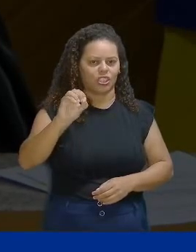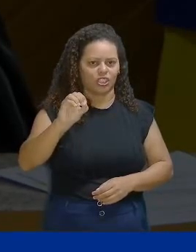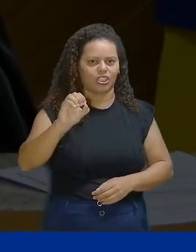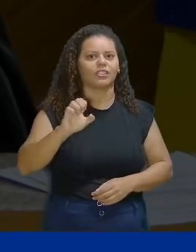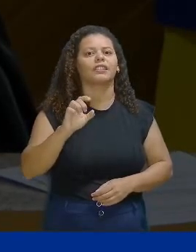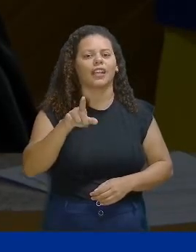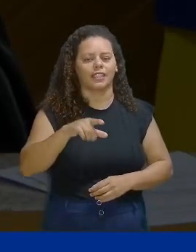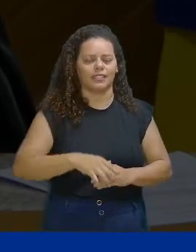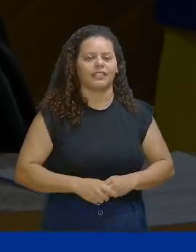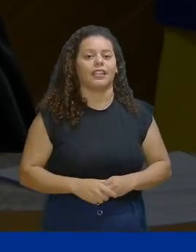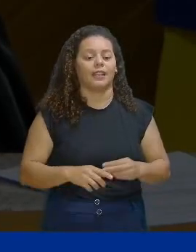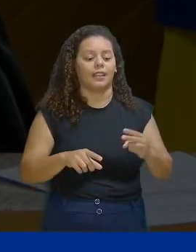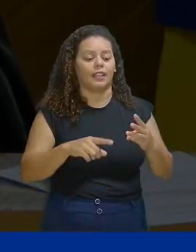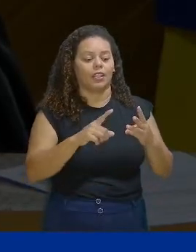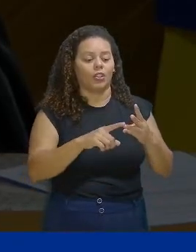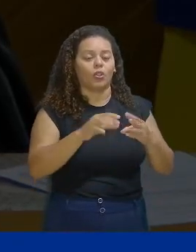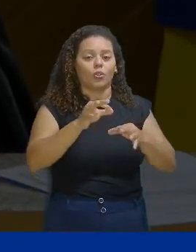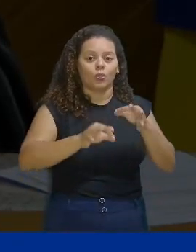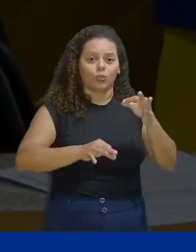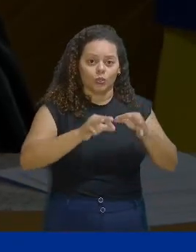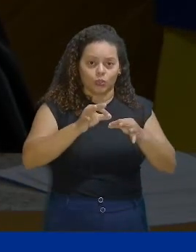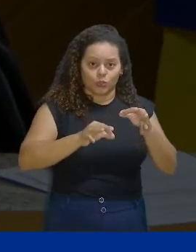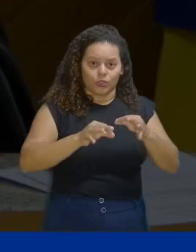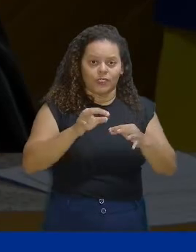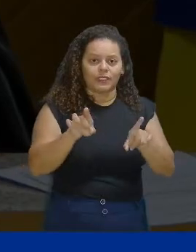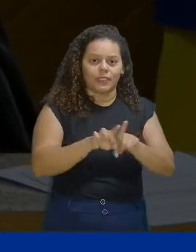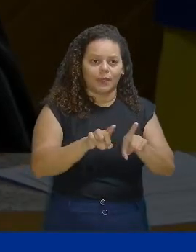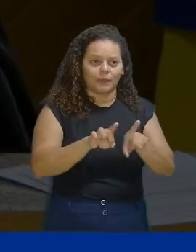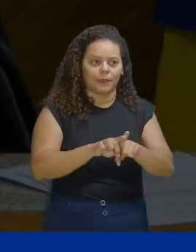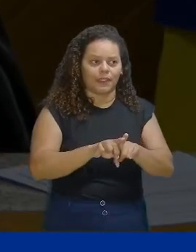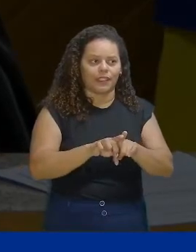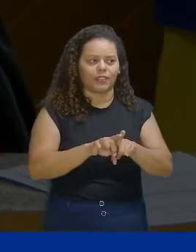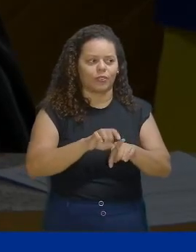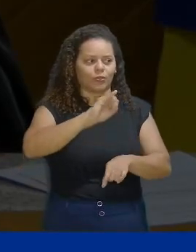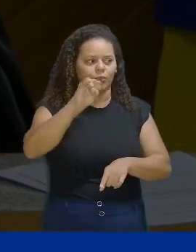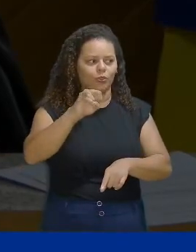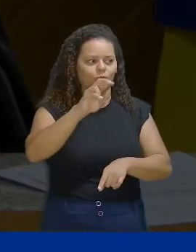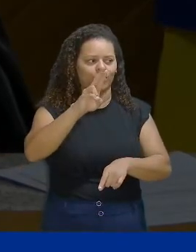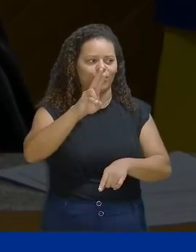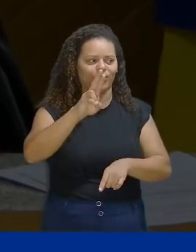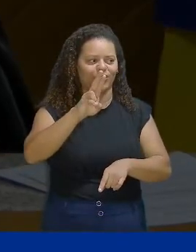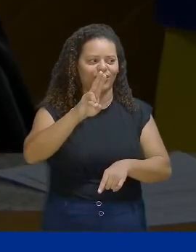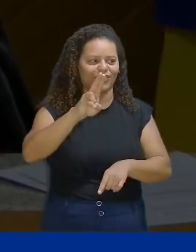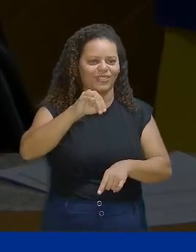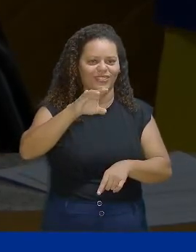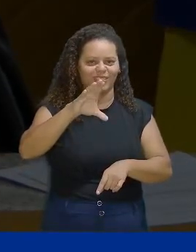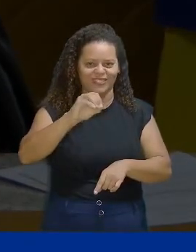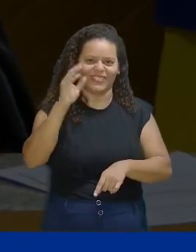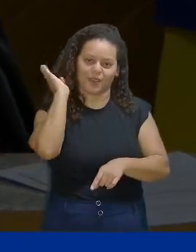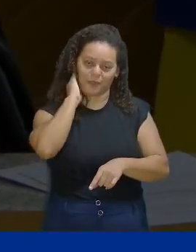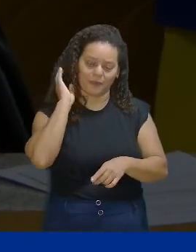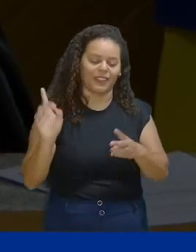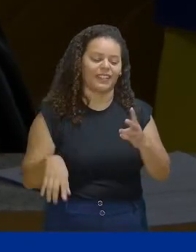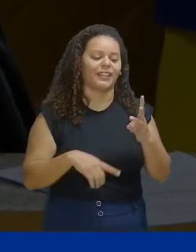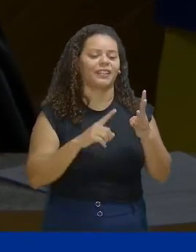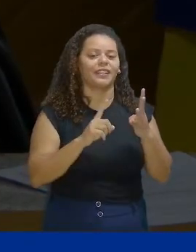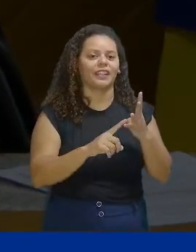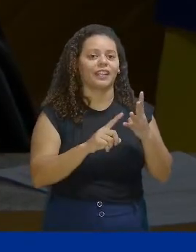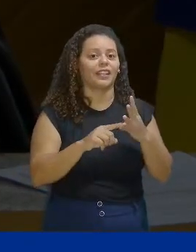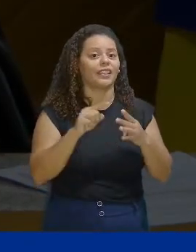o juiz de direito João Valério Moura Júnior, do Pará, e também a professora da